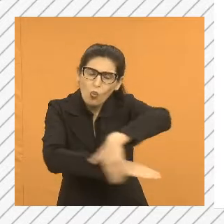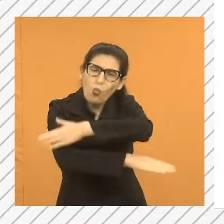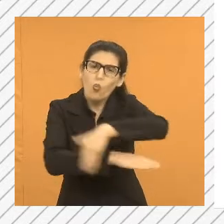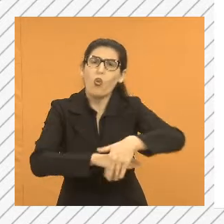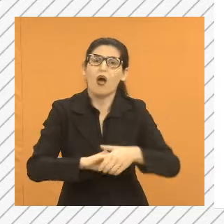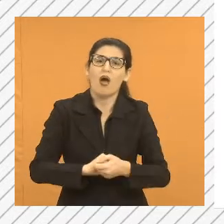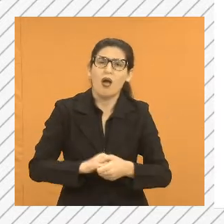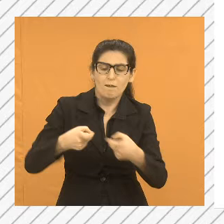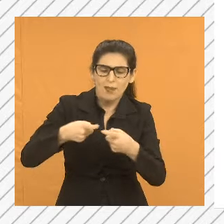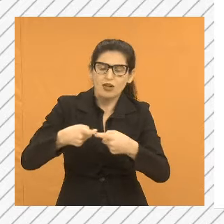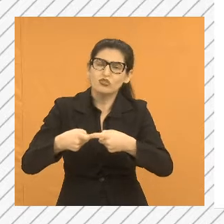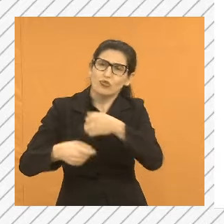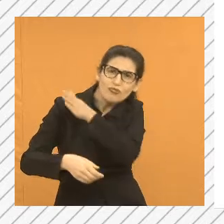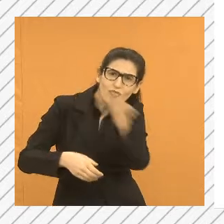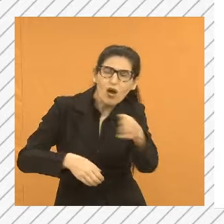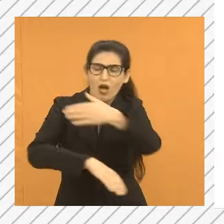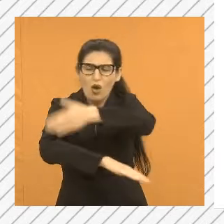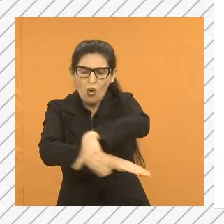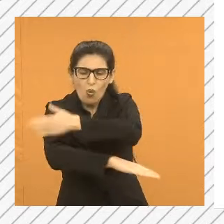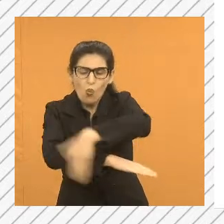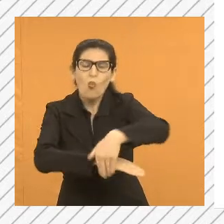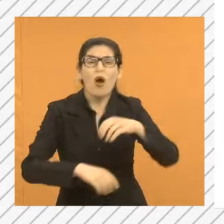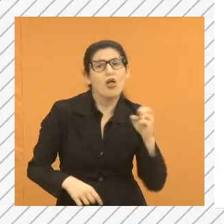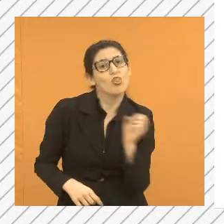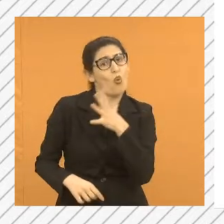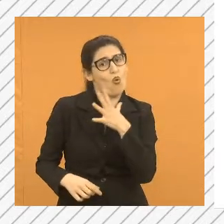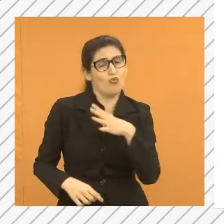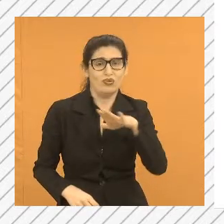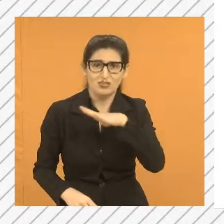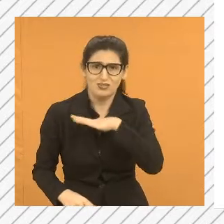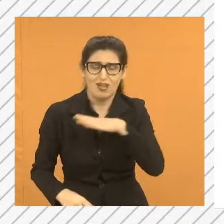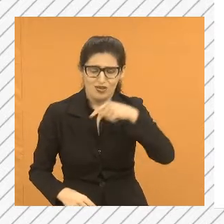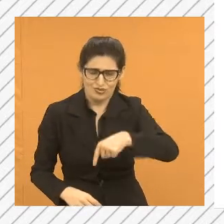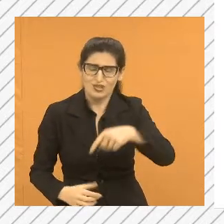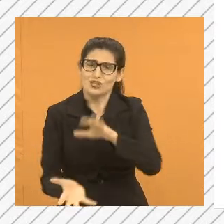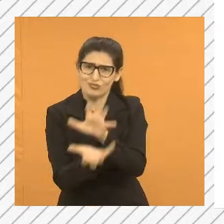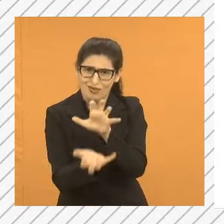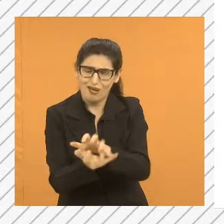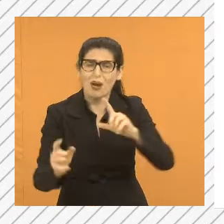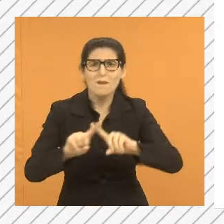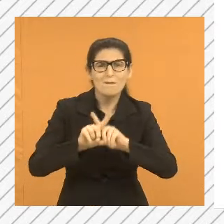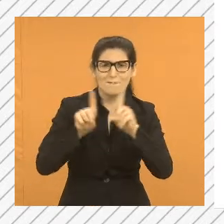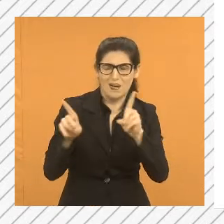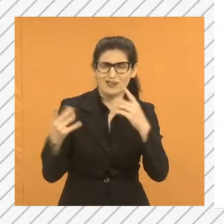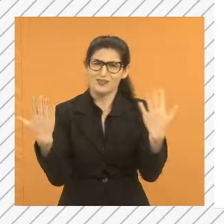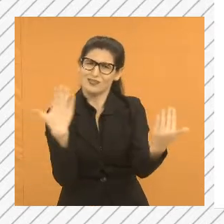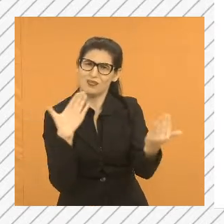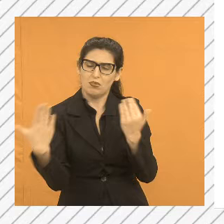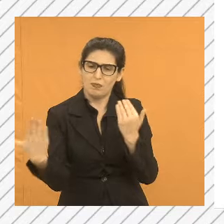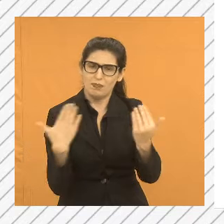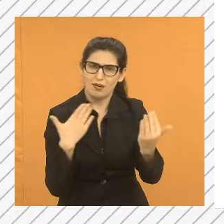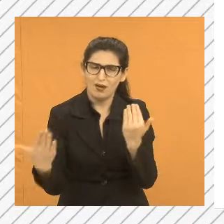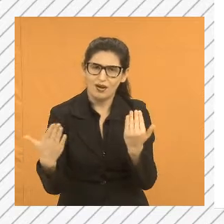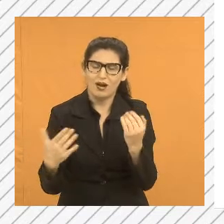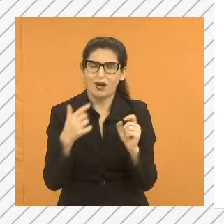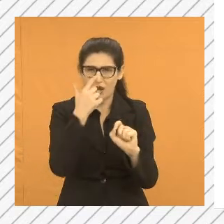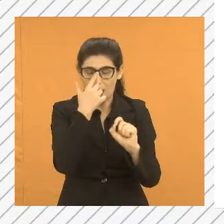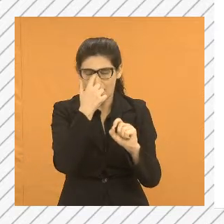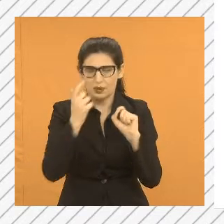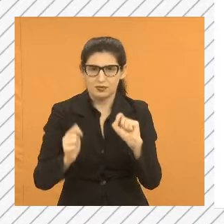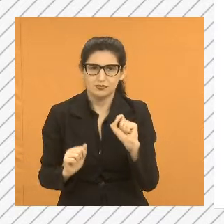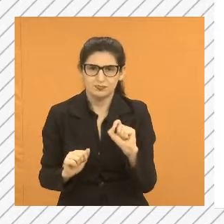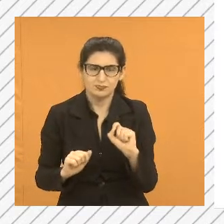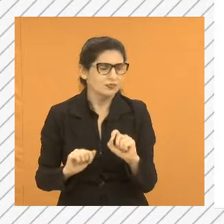um serviço relativamente novo no município, mas se compararmos, embora o quadro